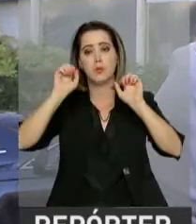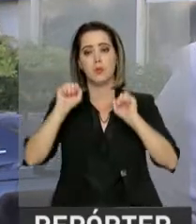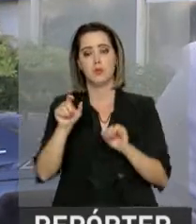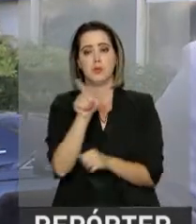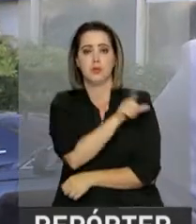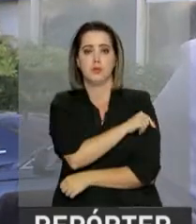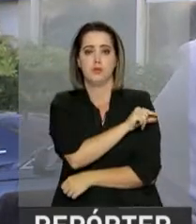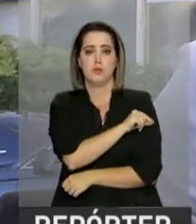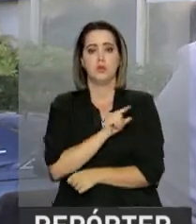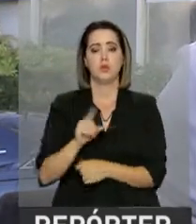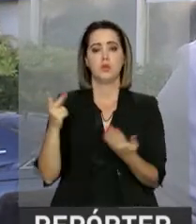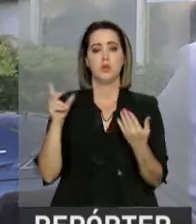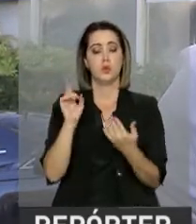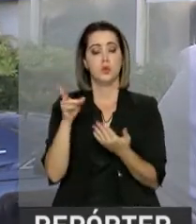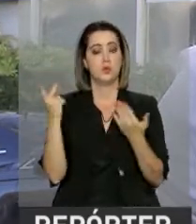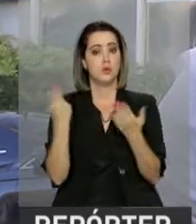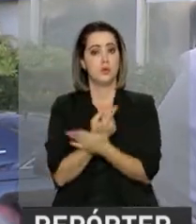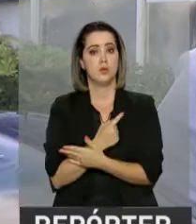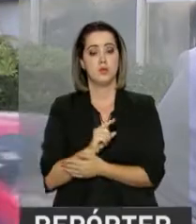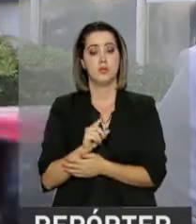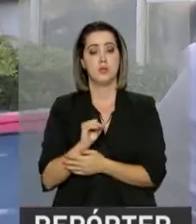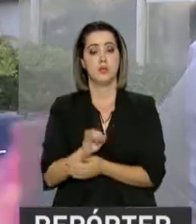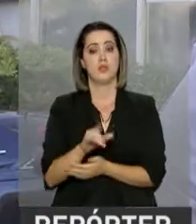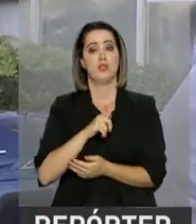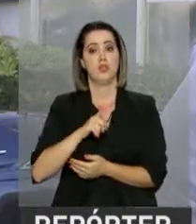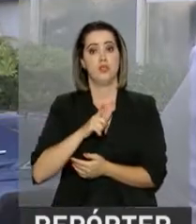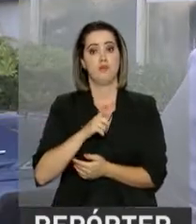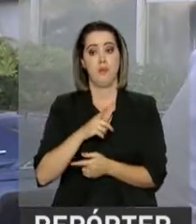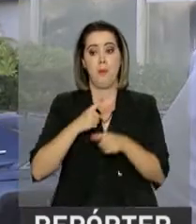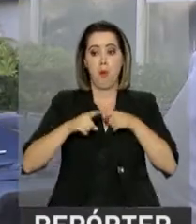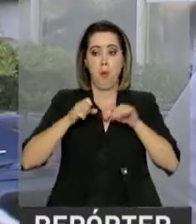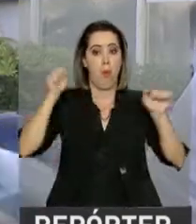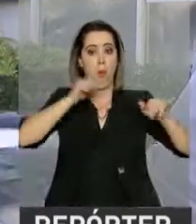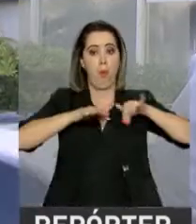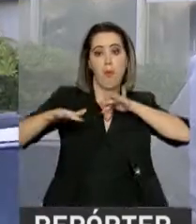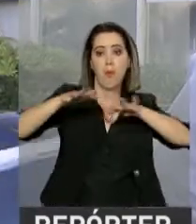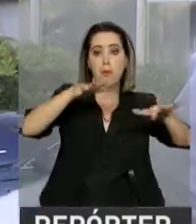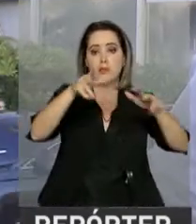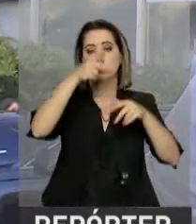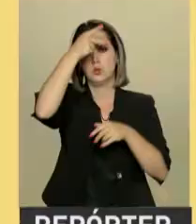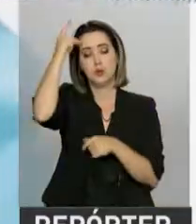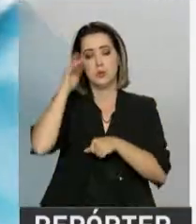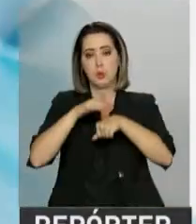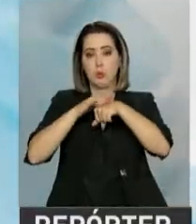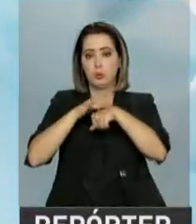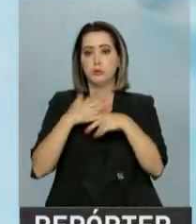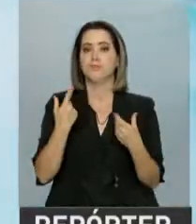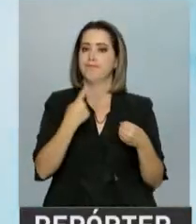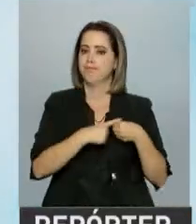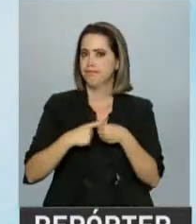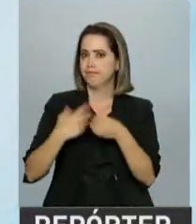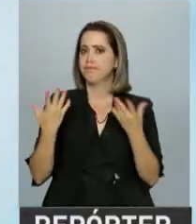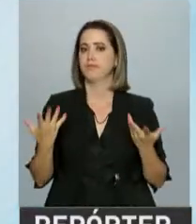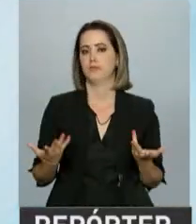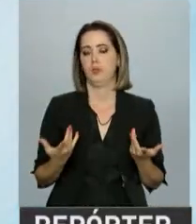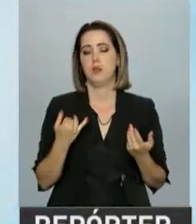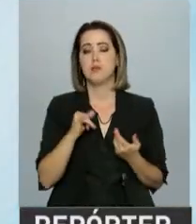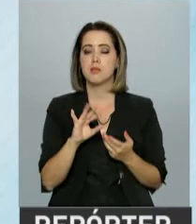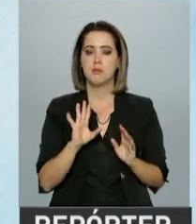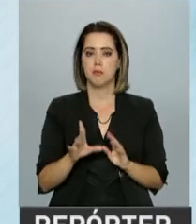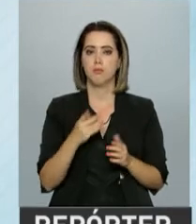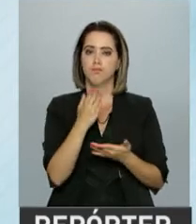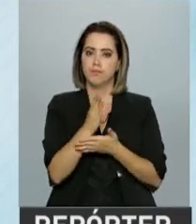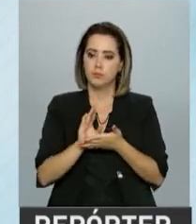vacinada. Isso só deve ocorrer se acontecer casos de epidemia em zonas urbanas do país. Desde o início do ano, já foram